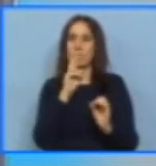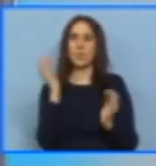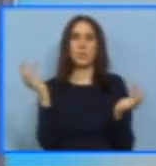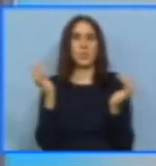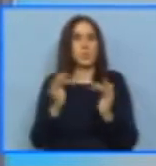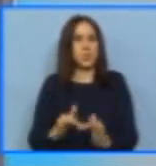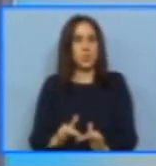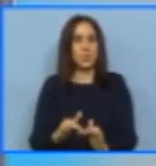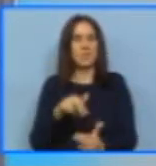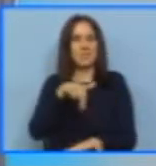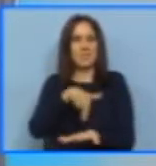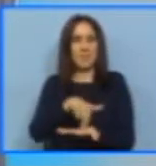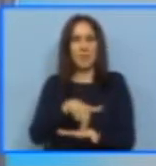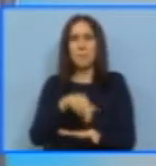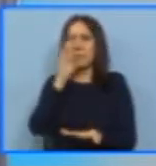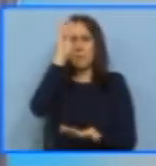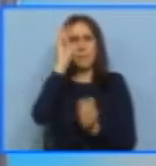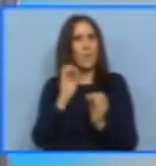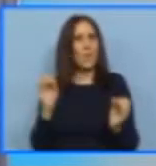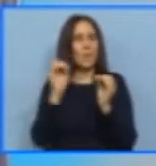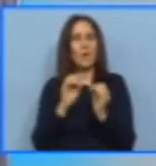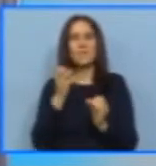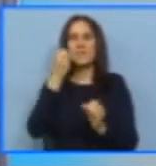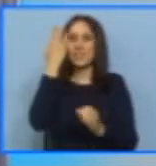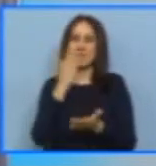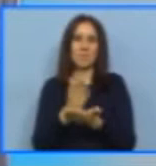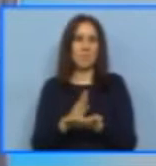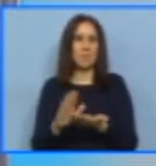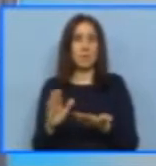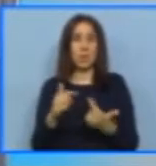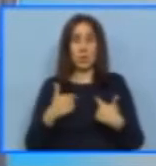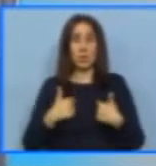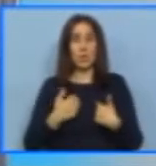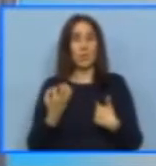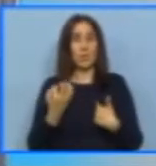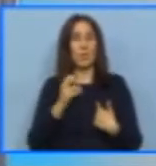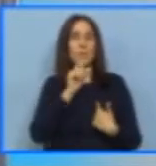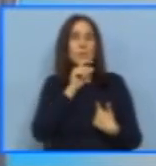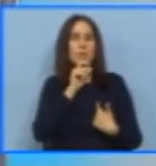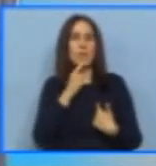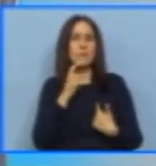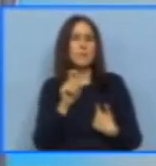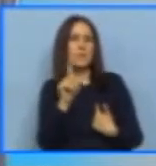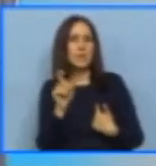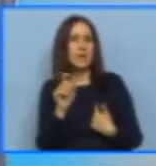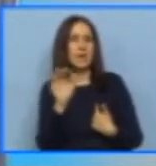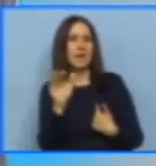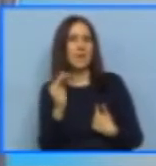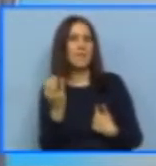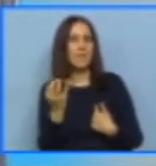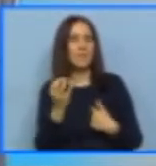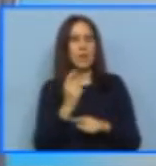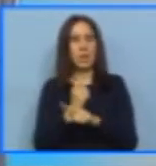vem cá, mesmo sem o Papa, nunca mais se esquece. Ainda eu própria também tive essa oportunidade de perguntar e confrontar